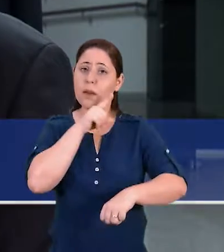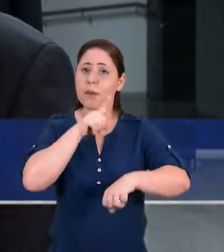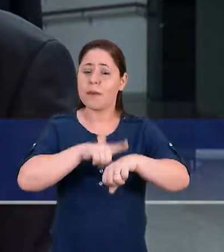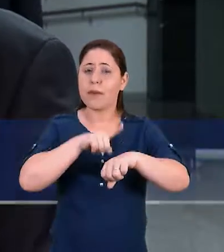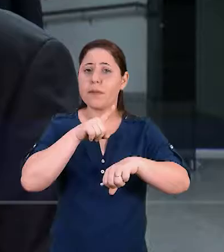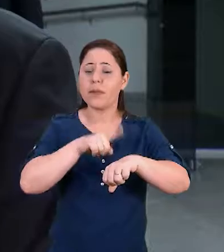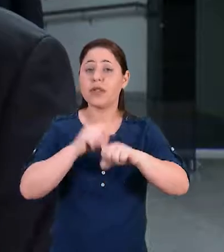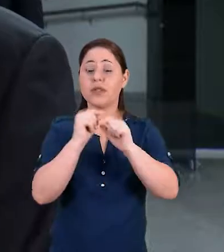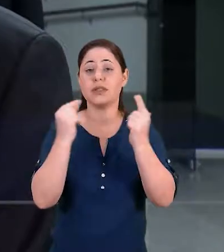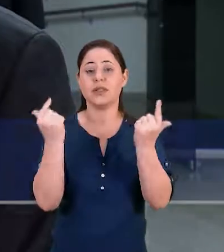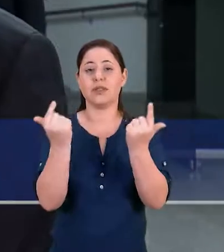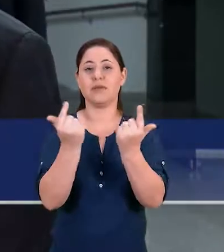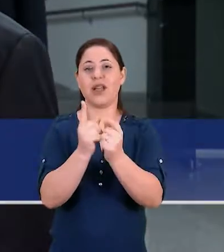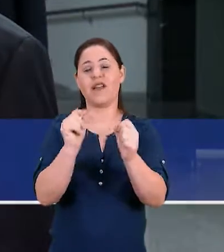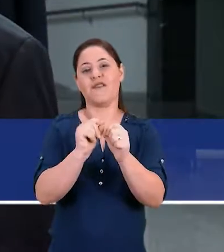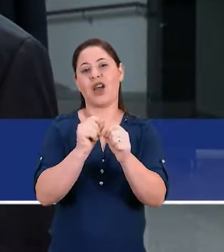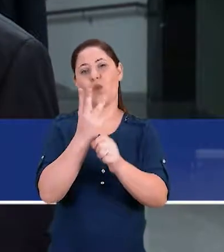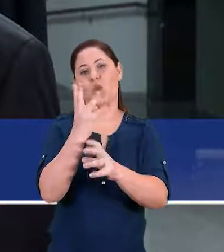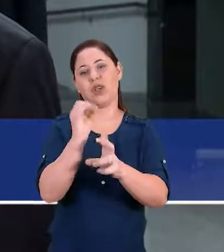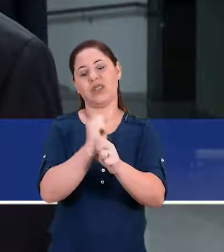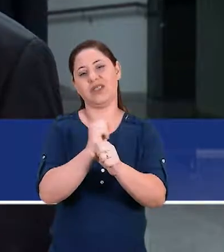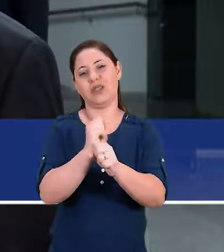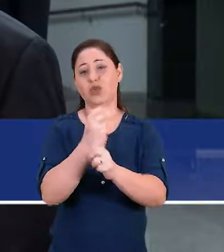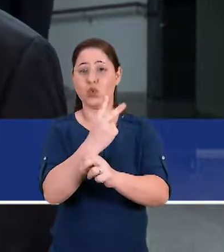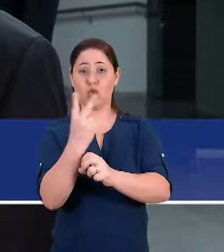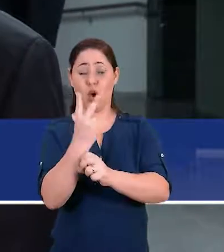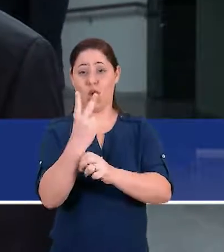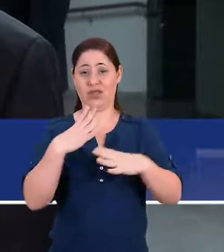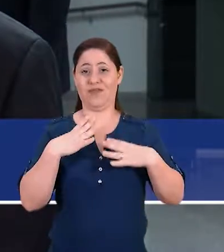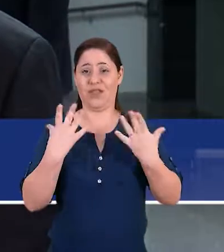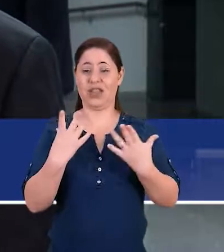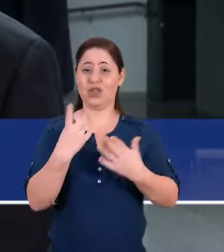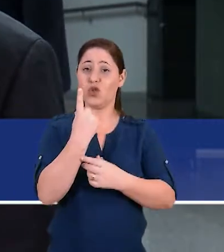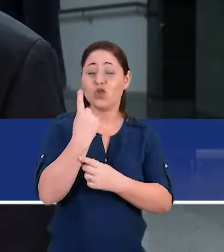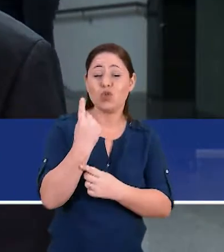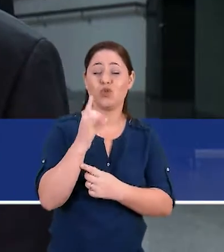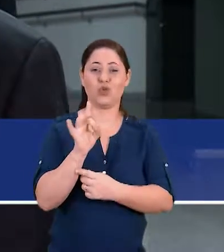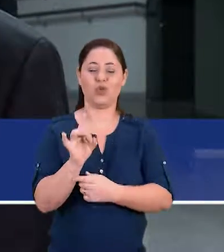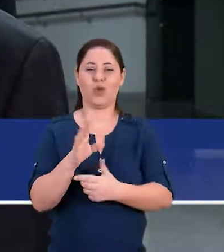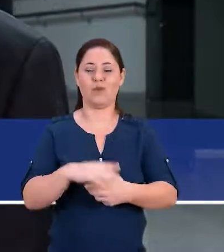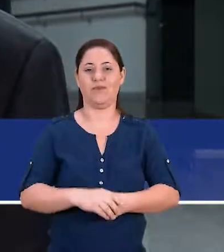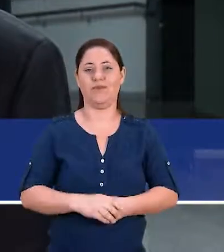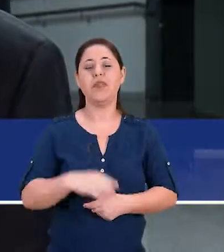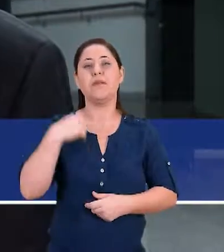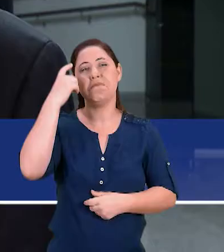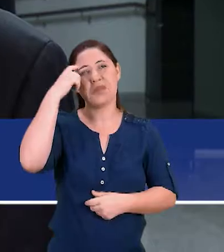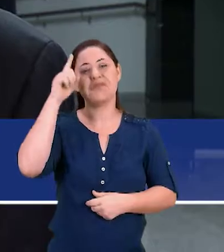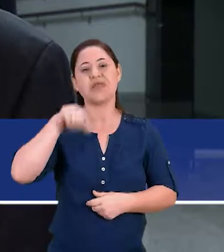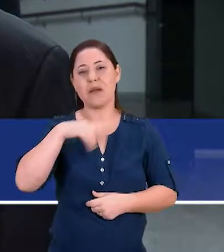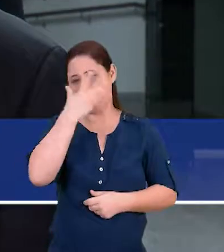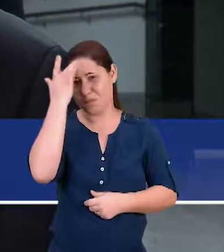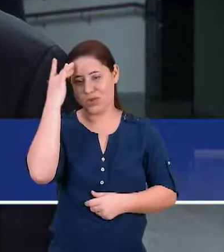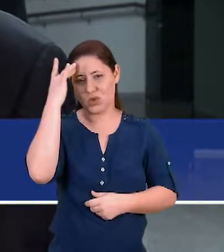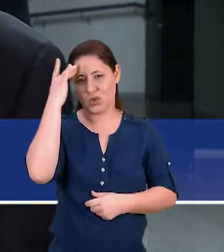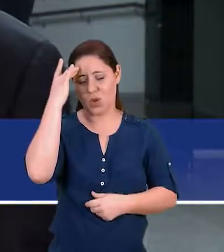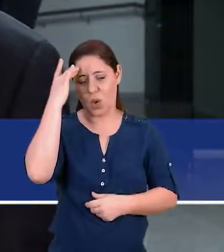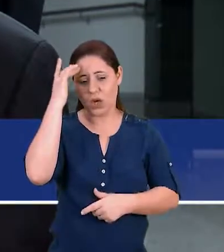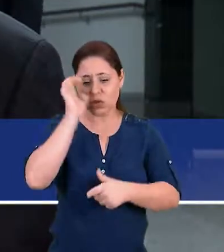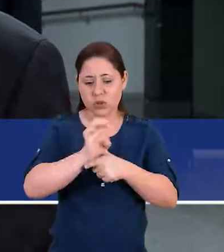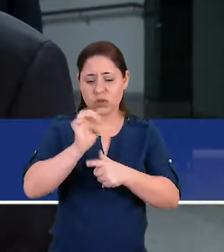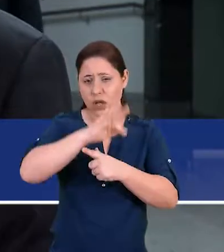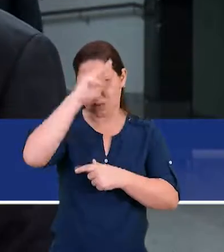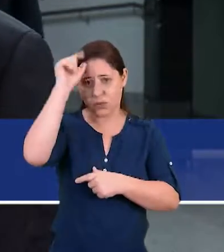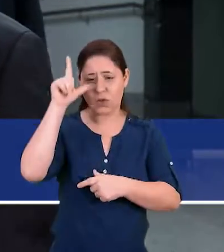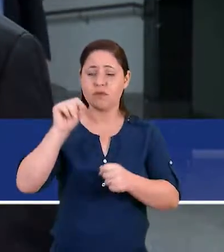comenda no momento em que a Assembleia comemora 40 anos. Então são dois eventos num evento só. Eu acho que são pessoas que